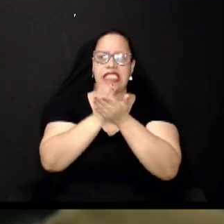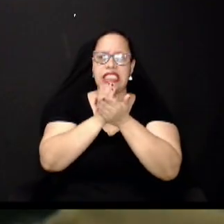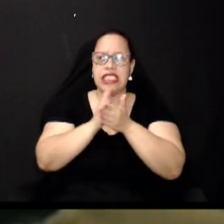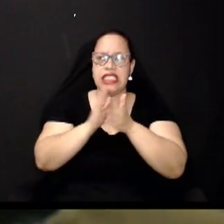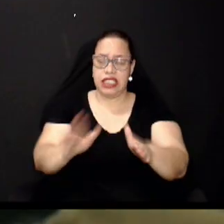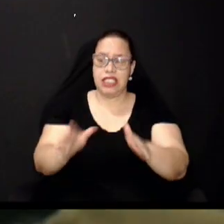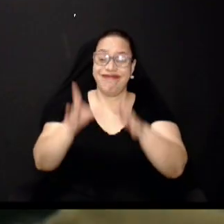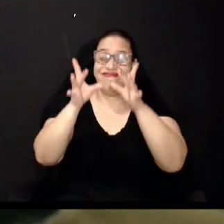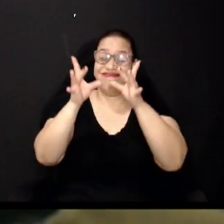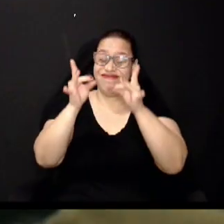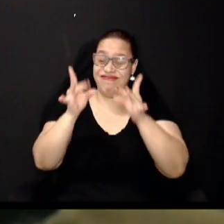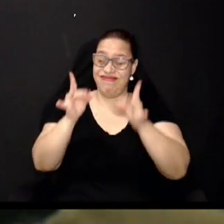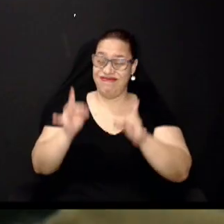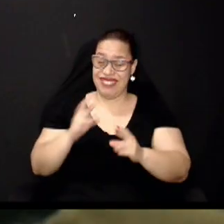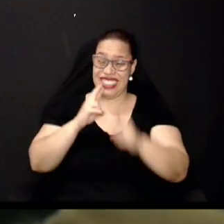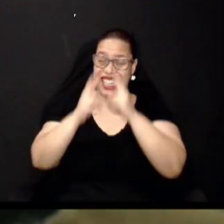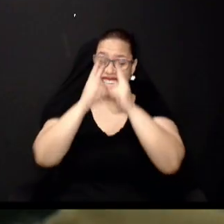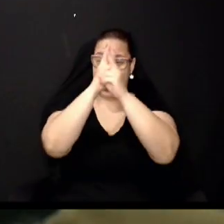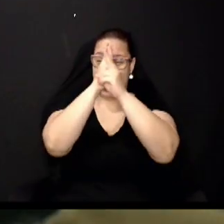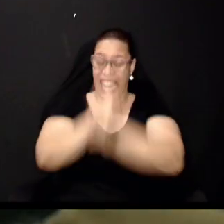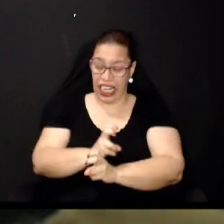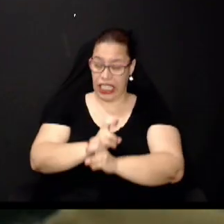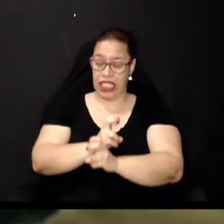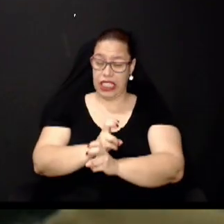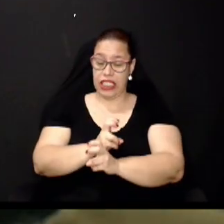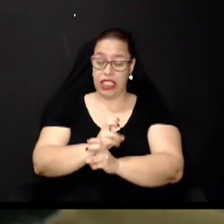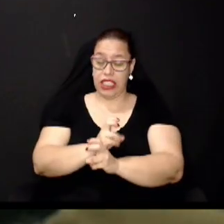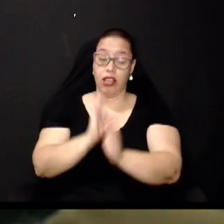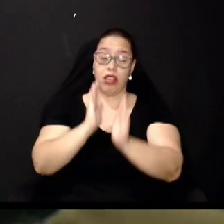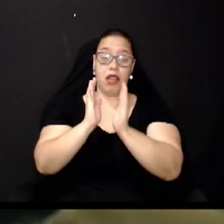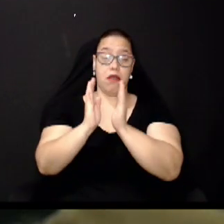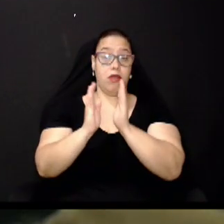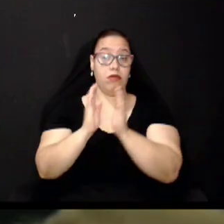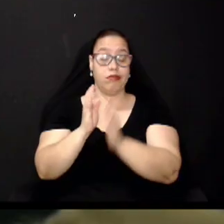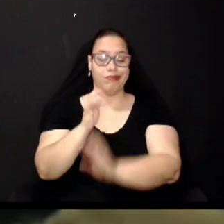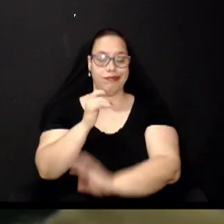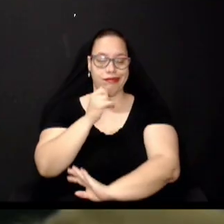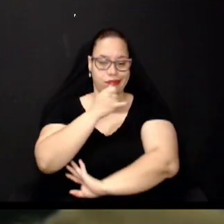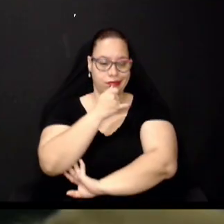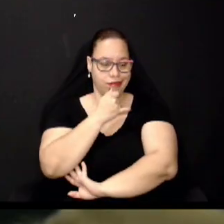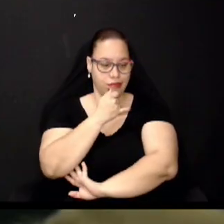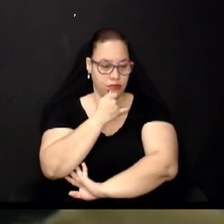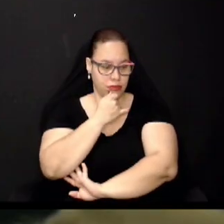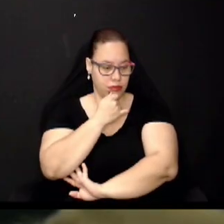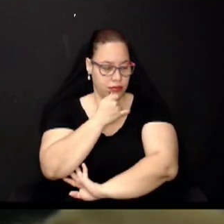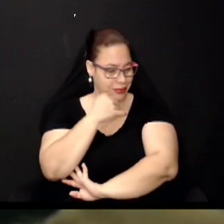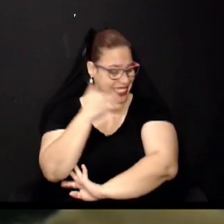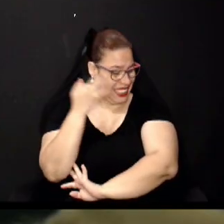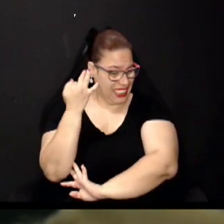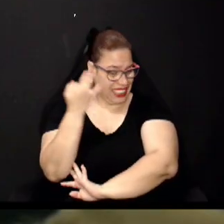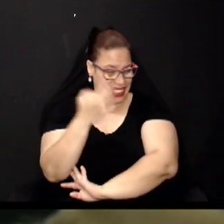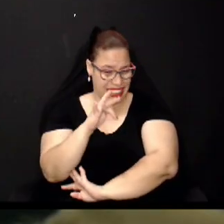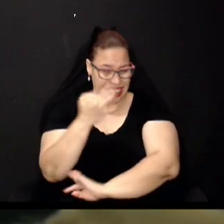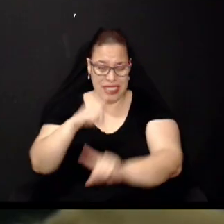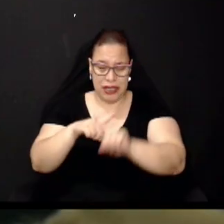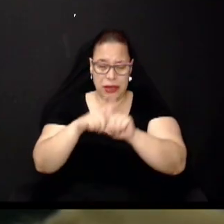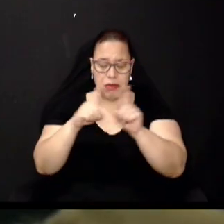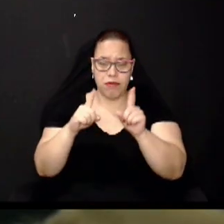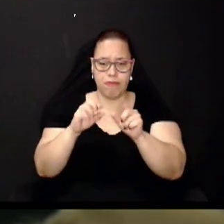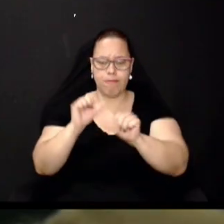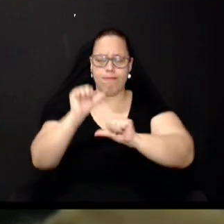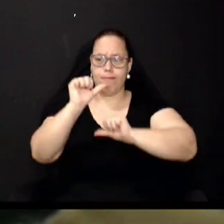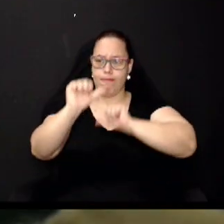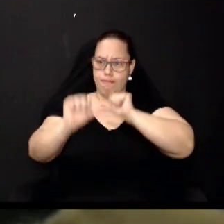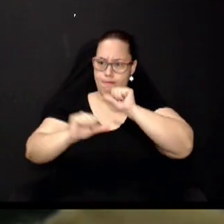quando ela foi tóxica. Aí tem um período de silêncio, um período de dor, mas também uma reorganização interna